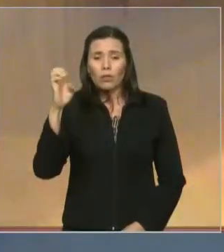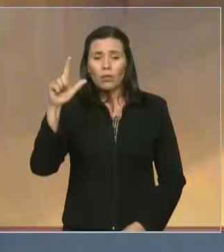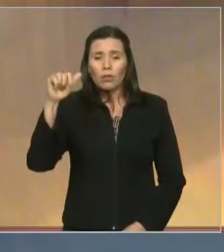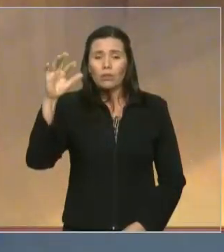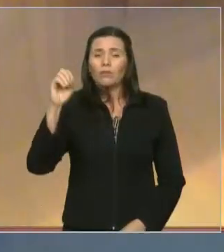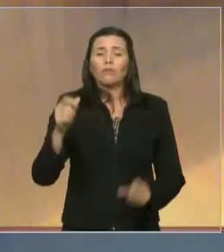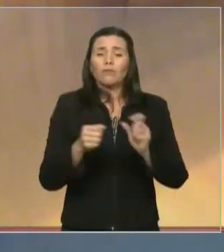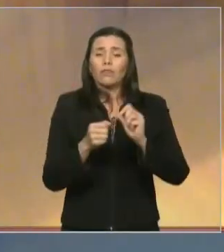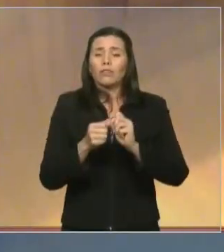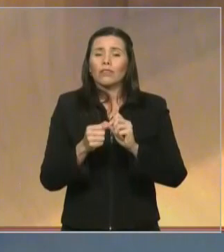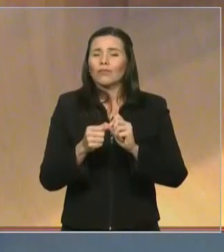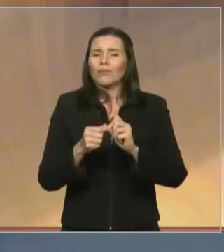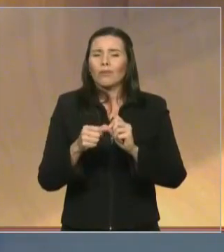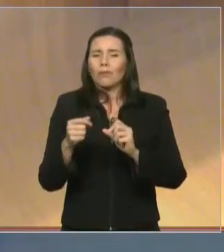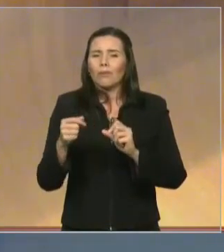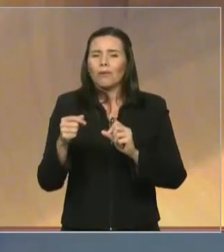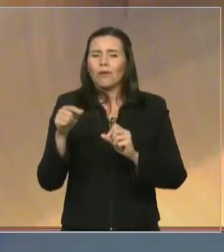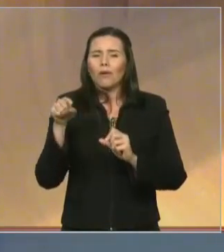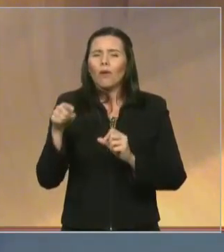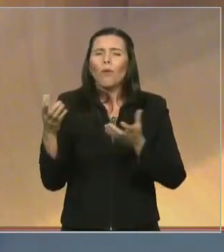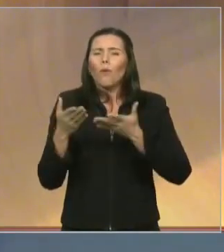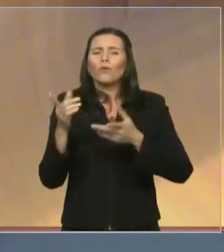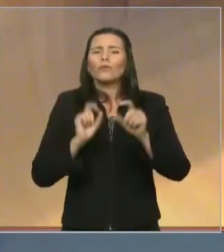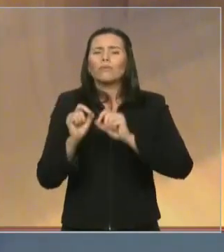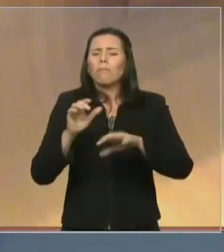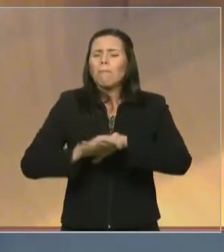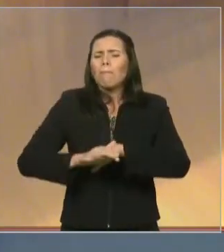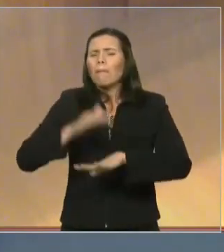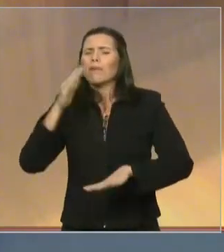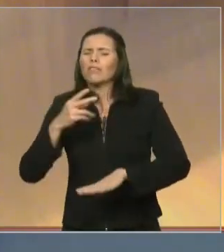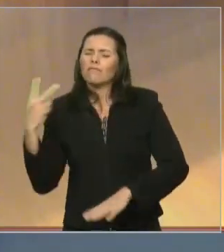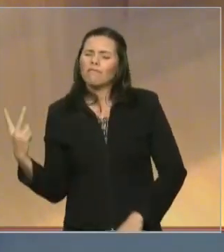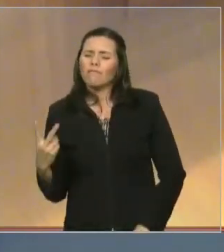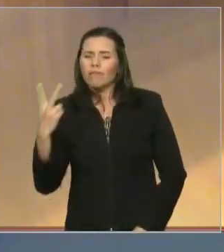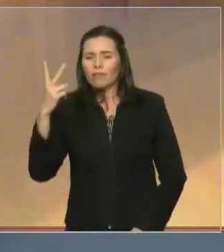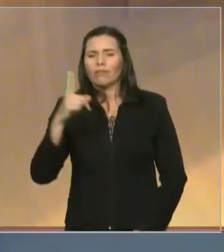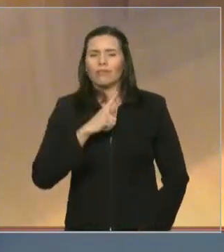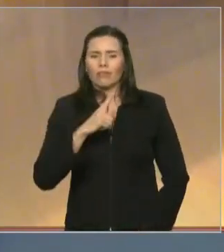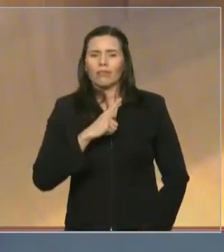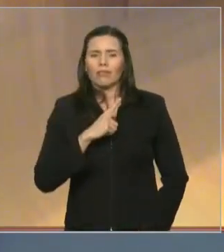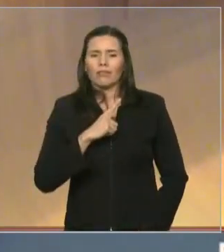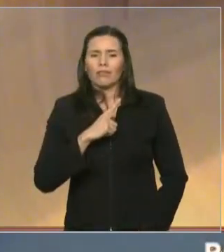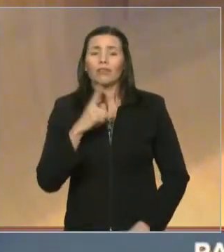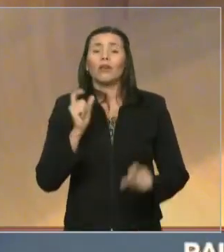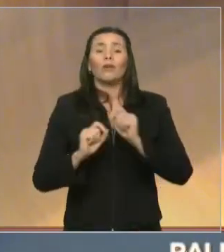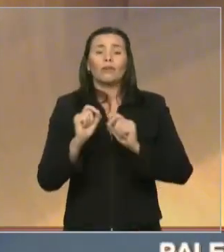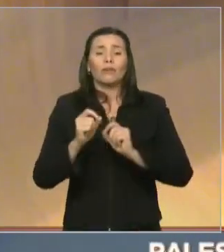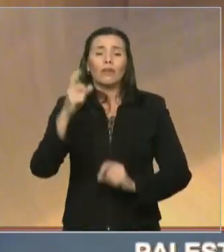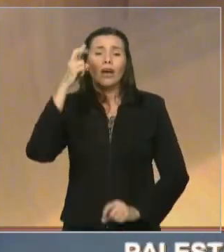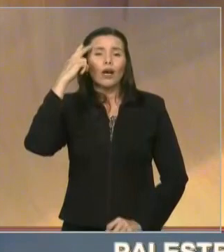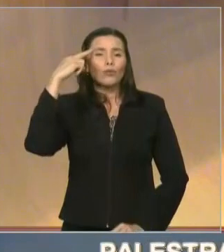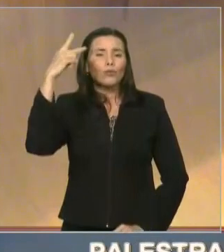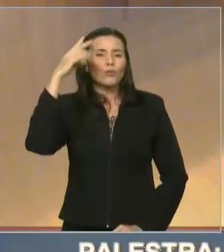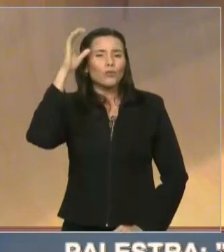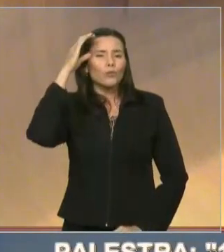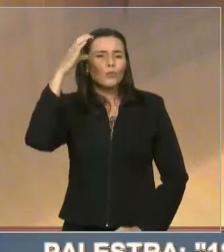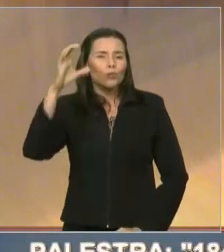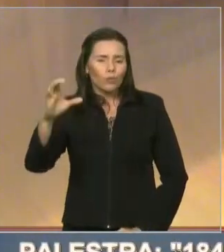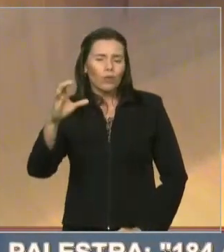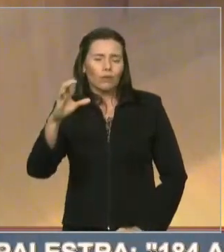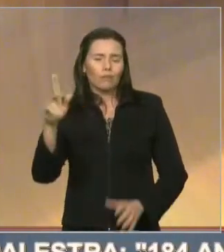resgatando. Isso me empolga, porque aí eu ligo duas pontas do meu lenço cultural. A ponta do